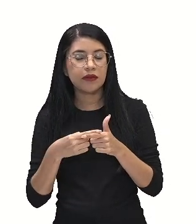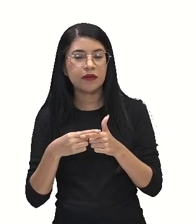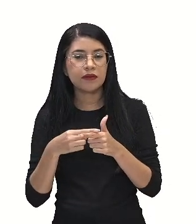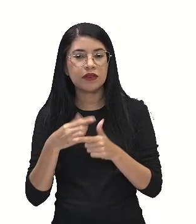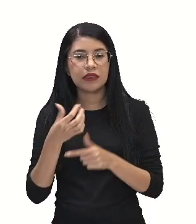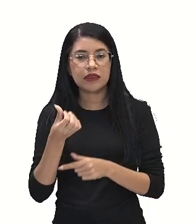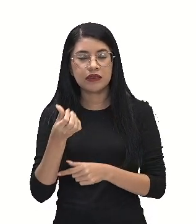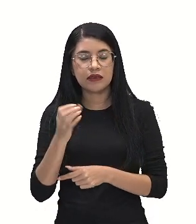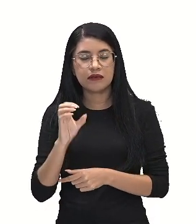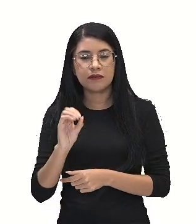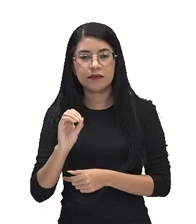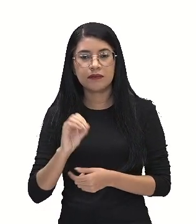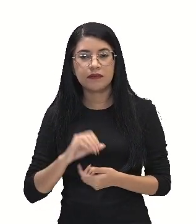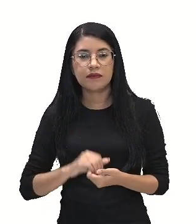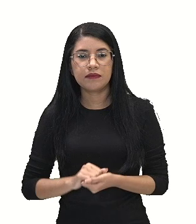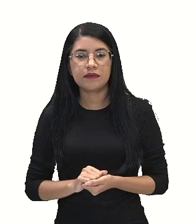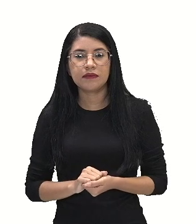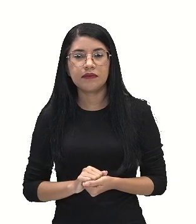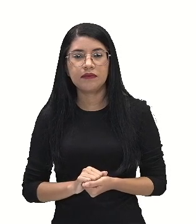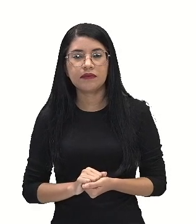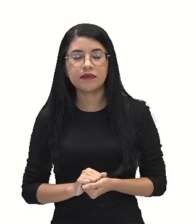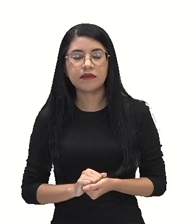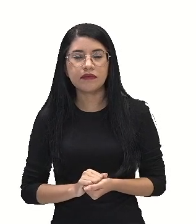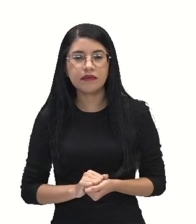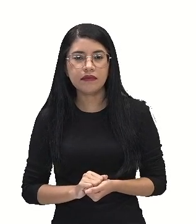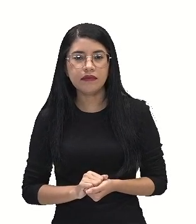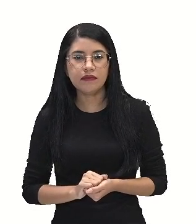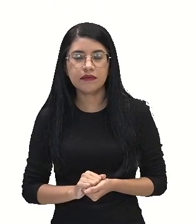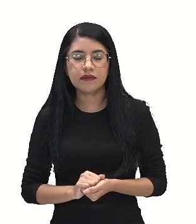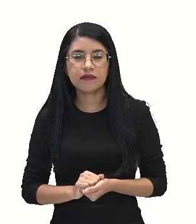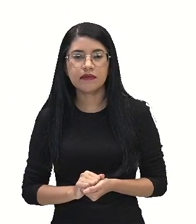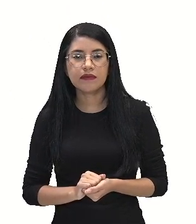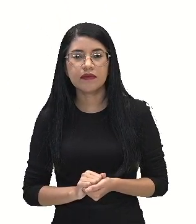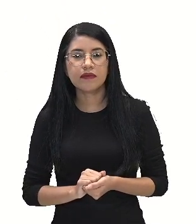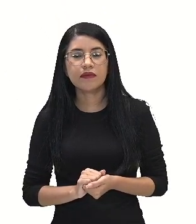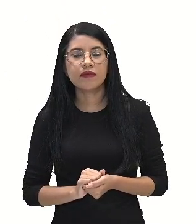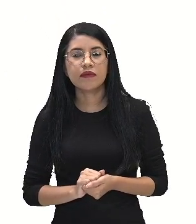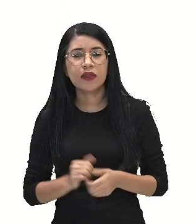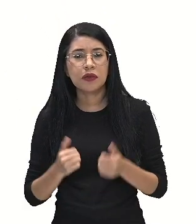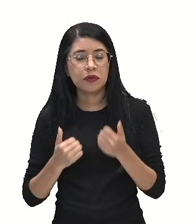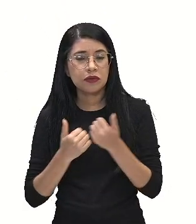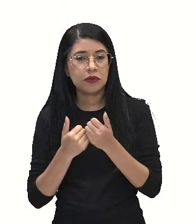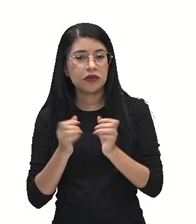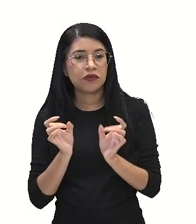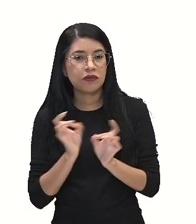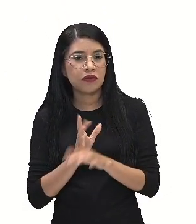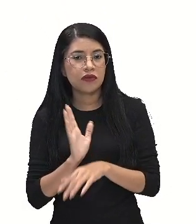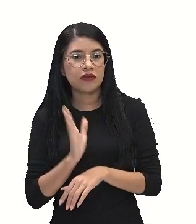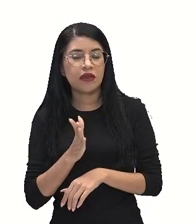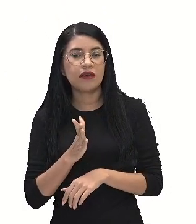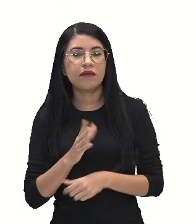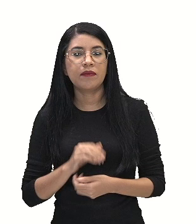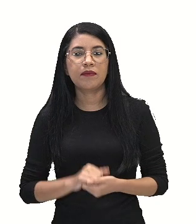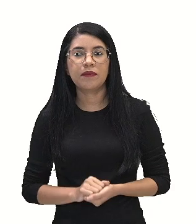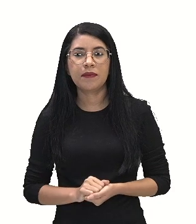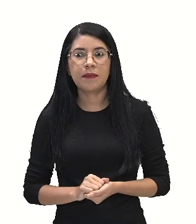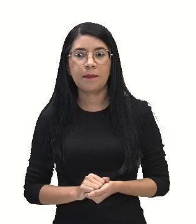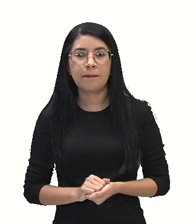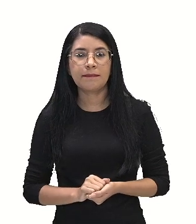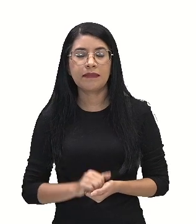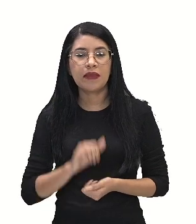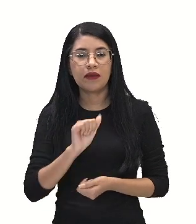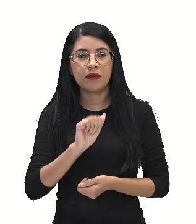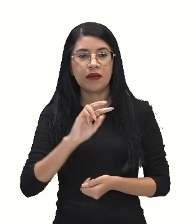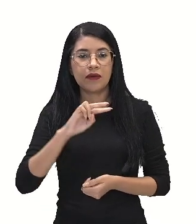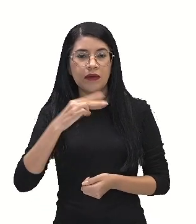de 60 graus. Beleza. Substituídos os valores, agora é só correr para o abraço, né? A ao